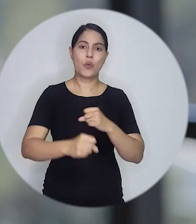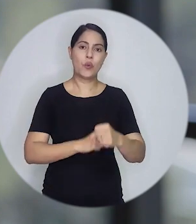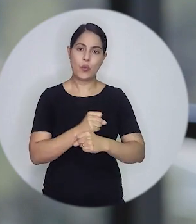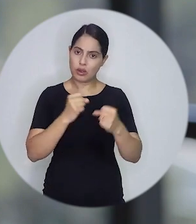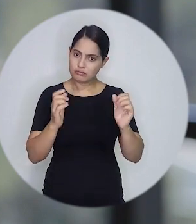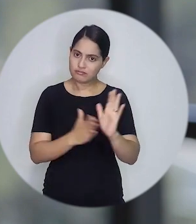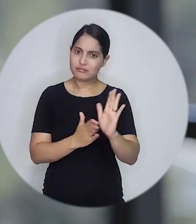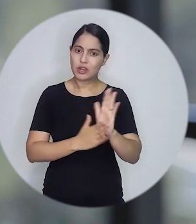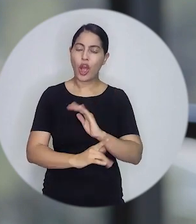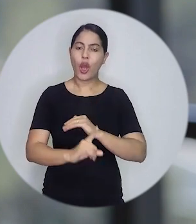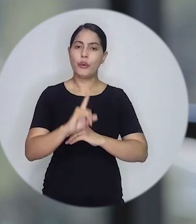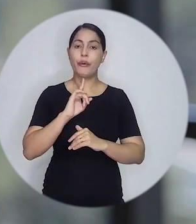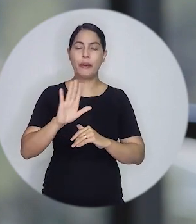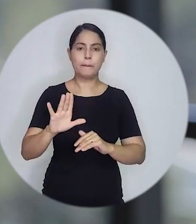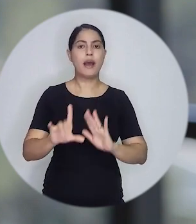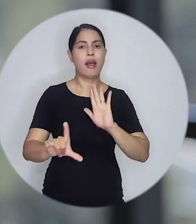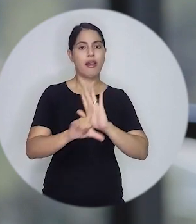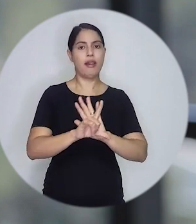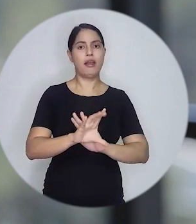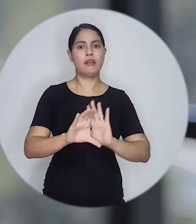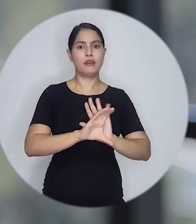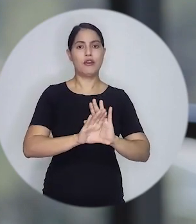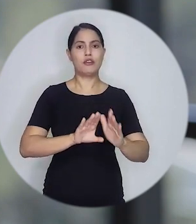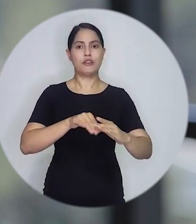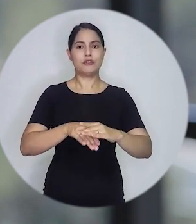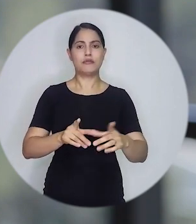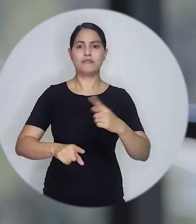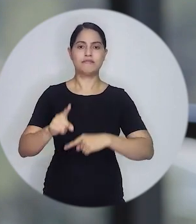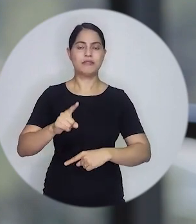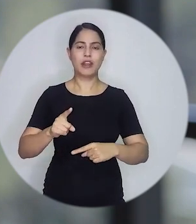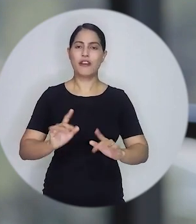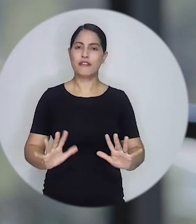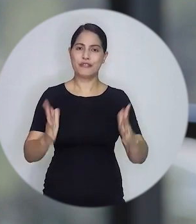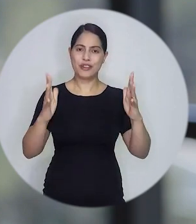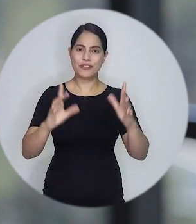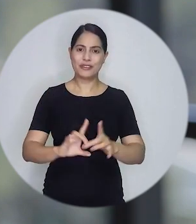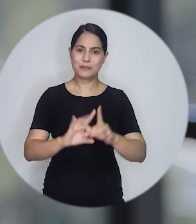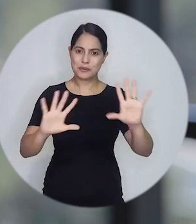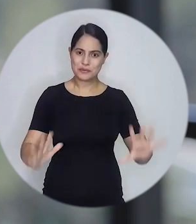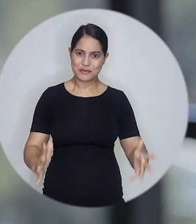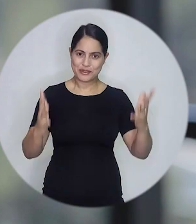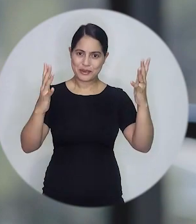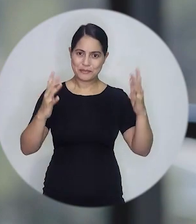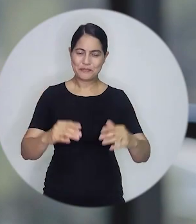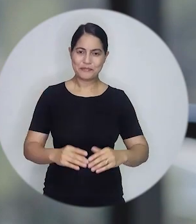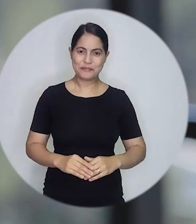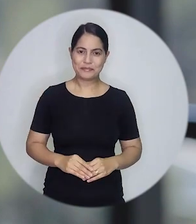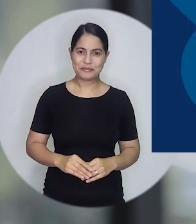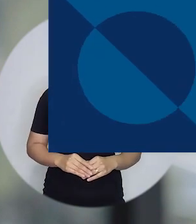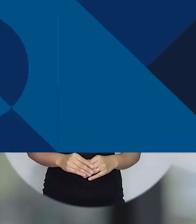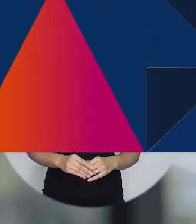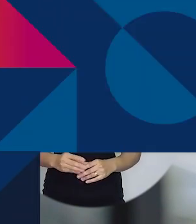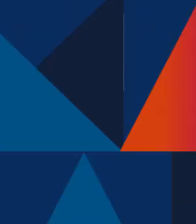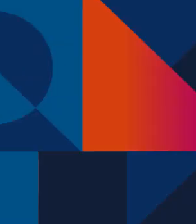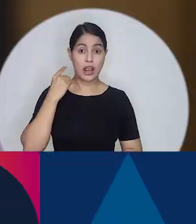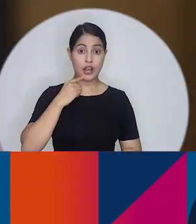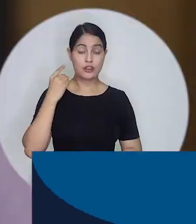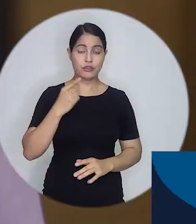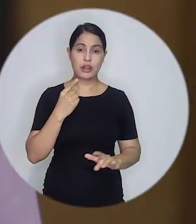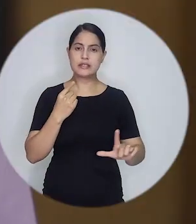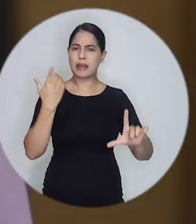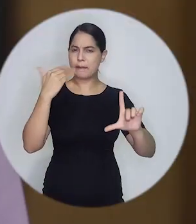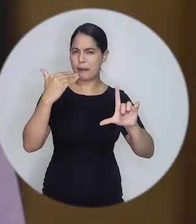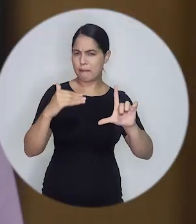comemorar mais um ano de vigência, mas é necessário modernizar nossa legislação. Viva o Código Eleitoral, viva a democracia brasileira!